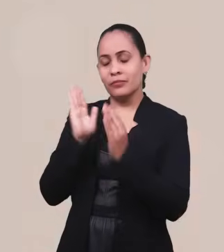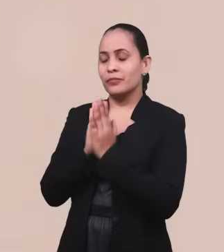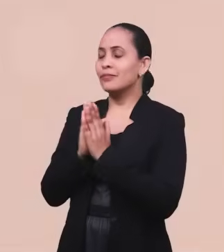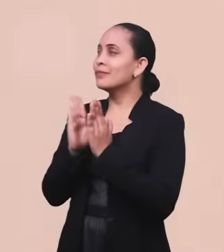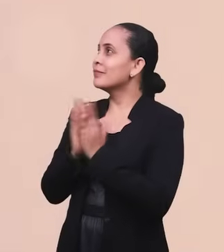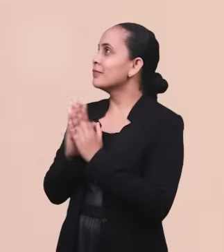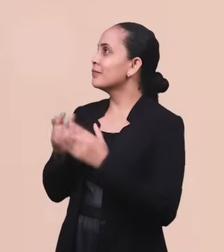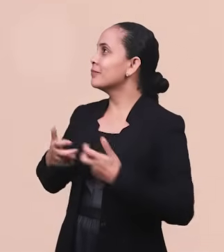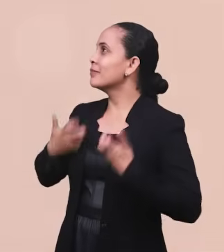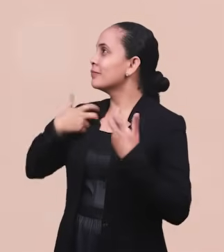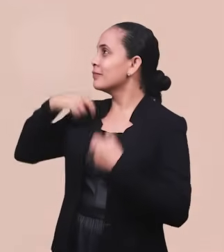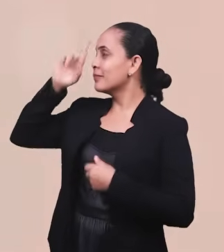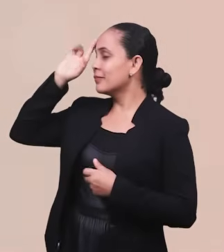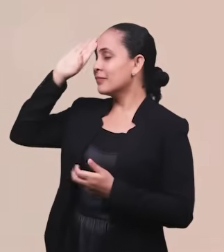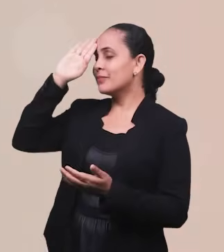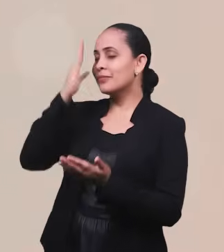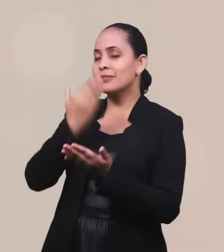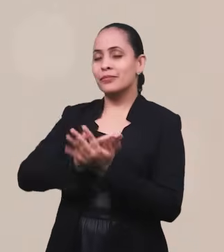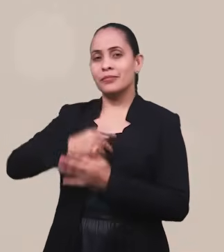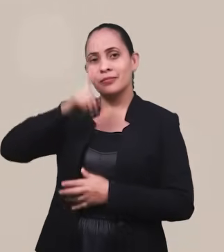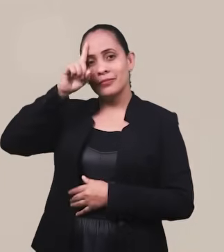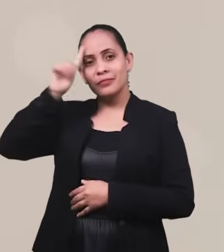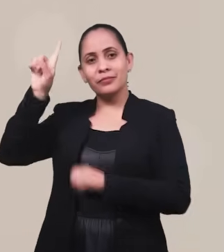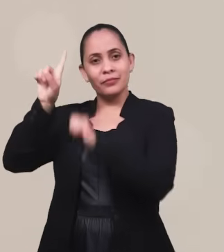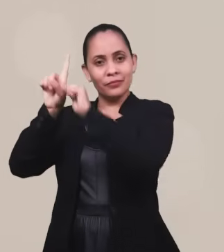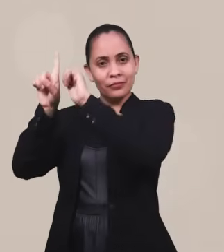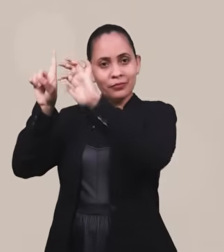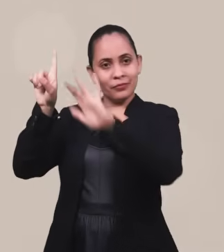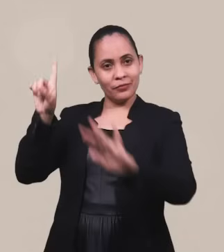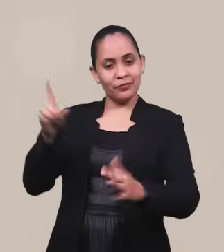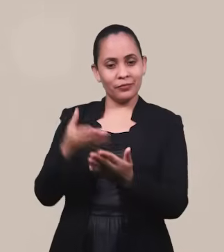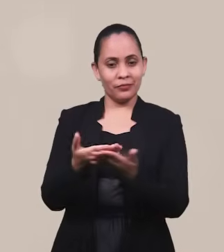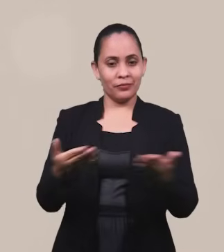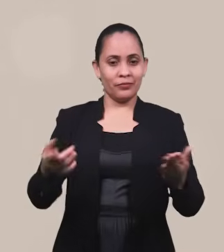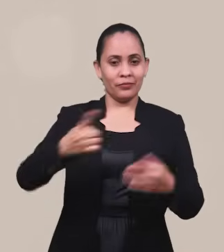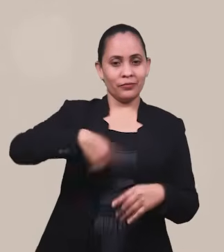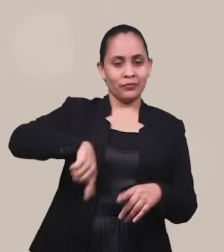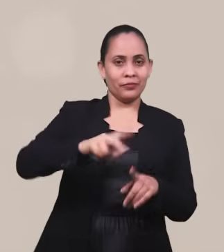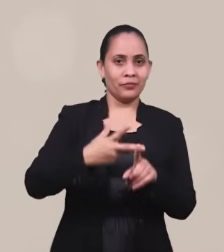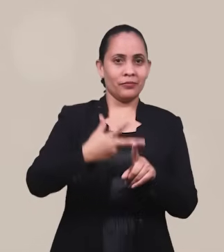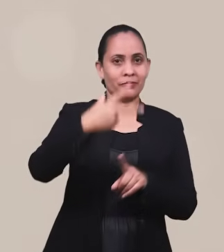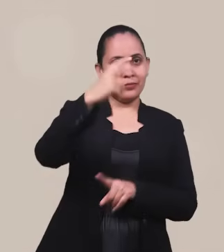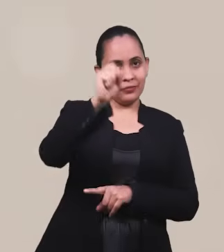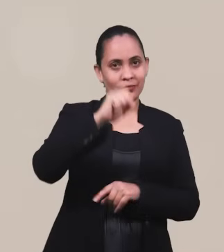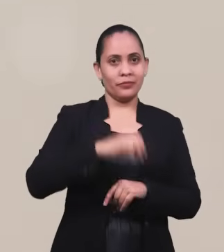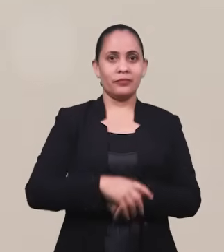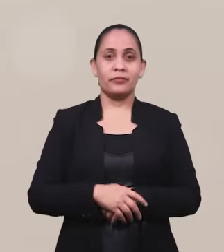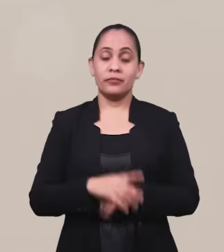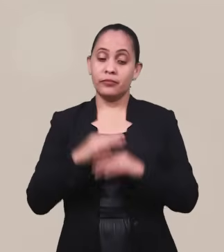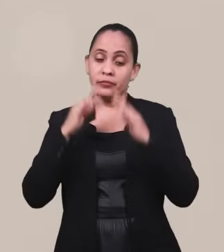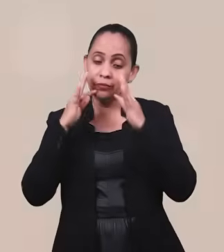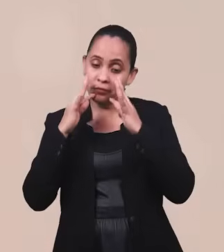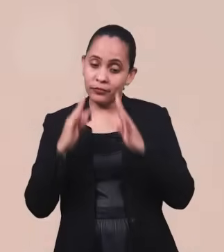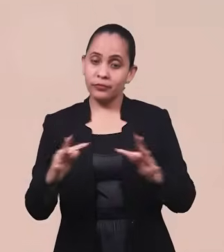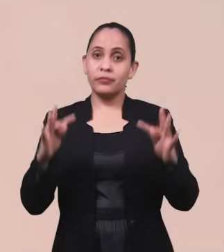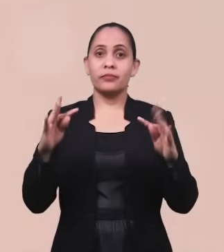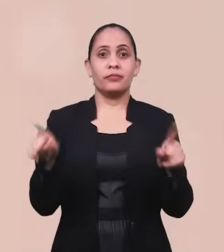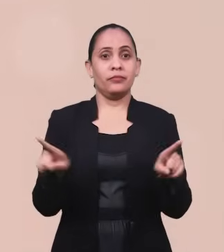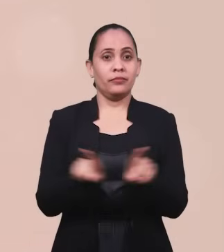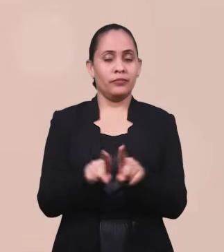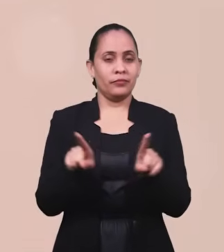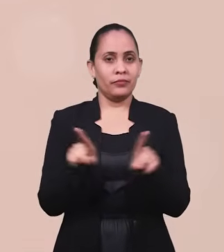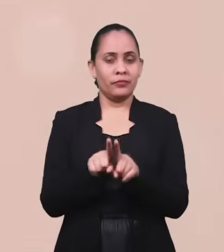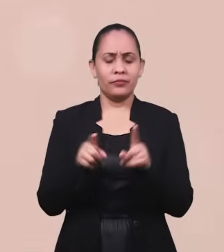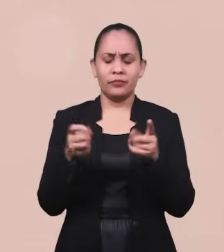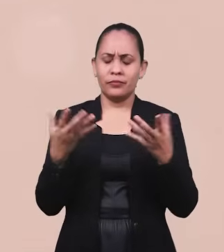oram, creem, e Deus tem respondido às orações, dando vitórias. não nos faltam testemunhos de